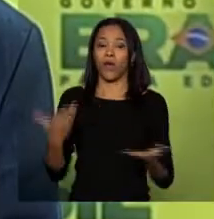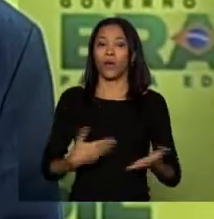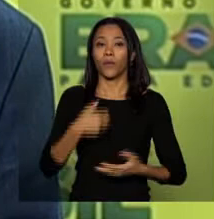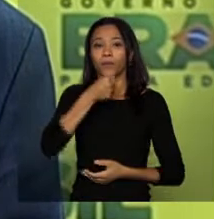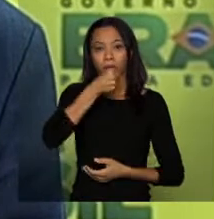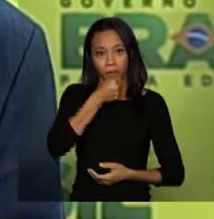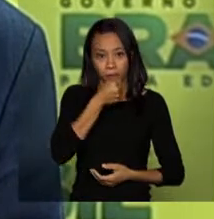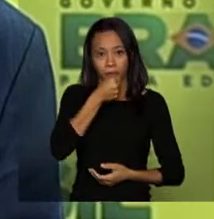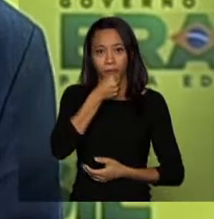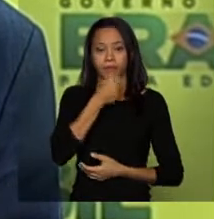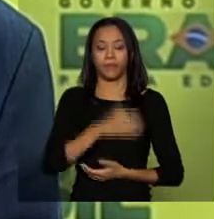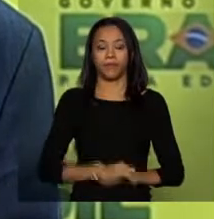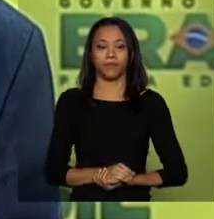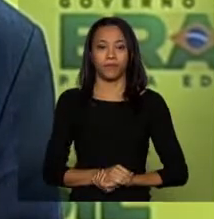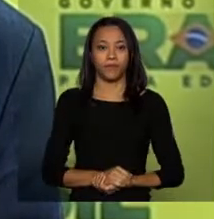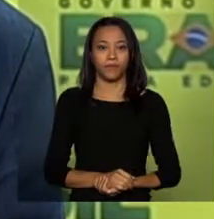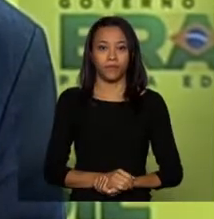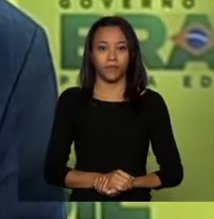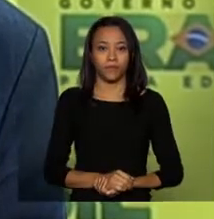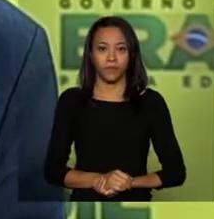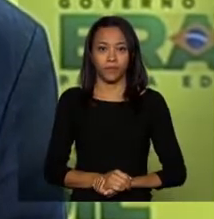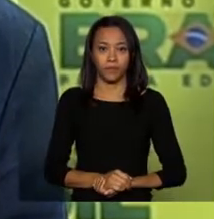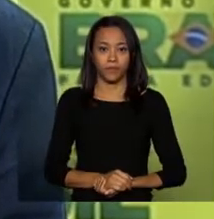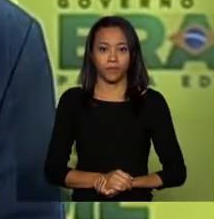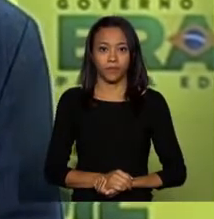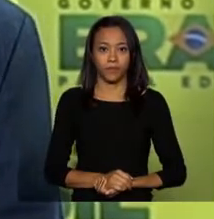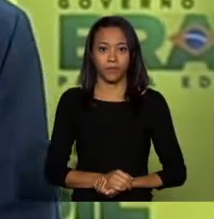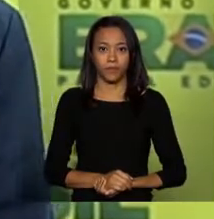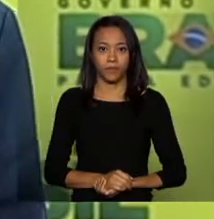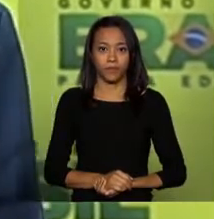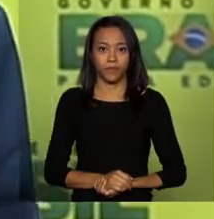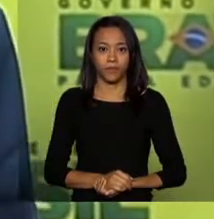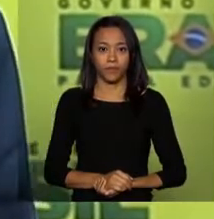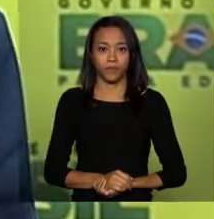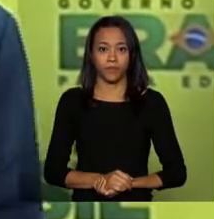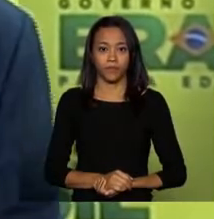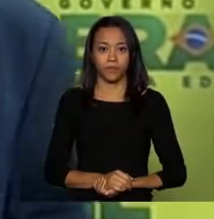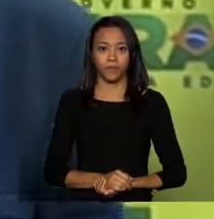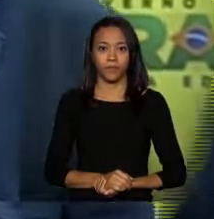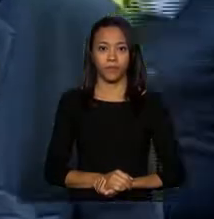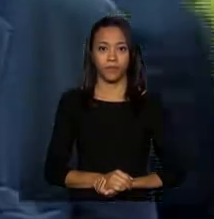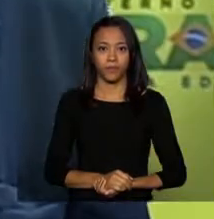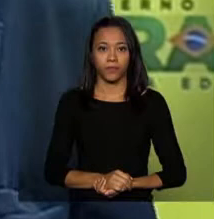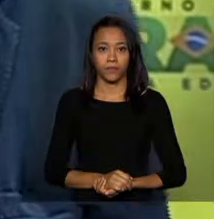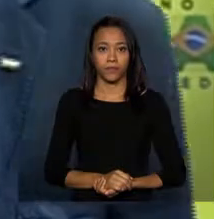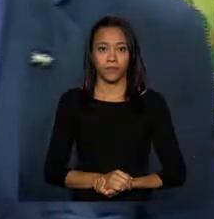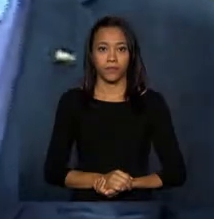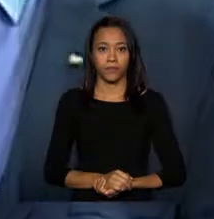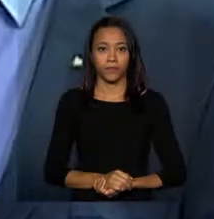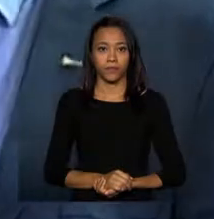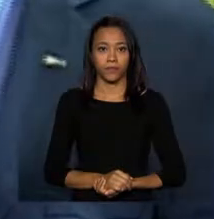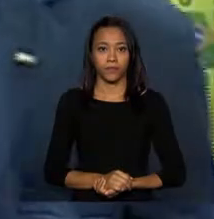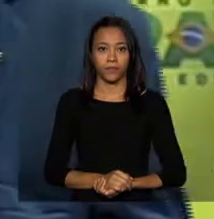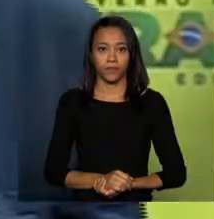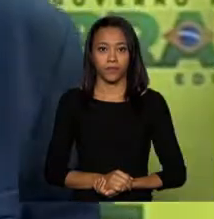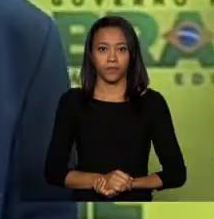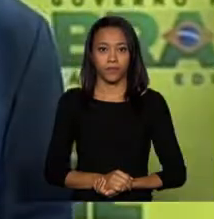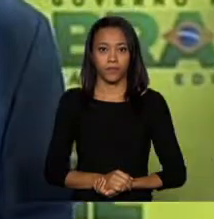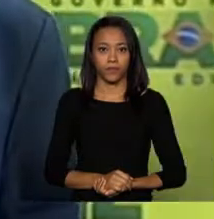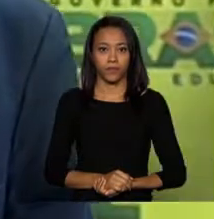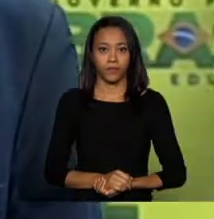entrevista coletiva à imprensa. Estou te pedindo para você ficar um pouquinho mais para lá para poder... Para cá? Não, era...